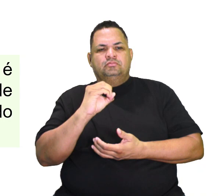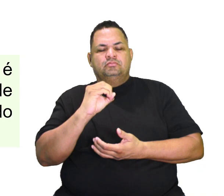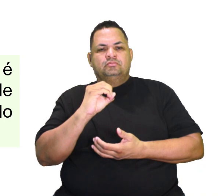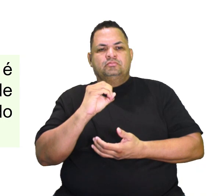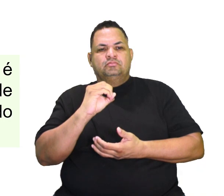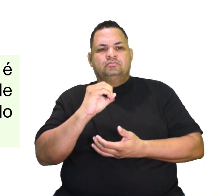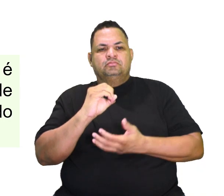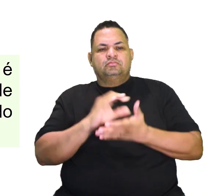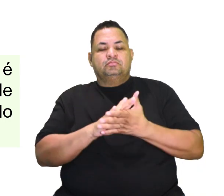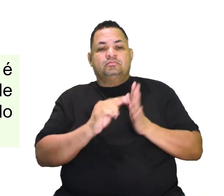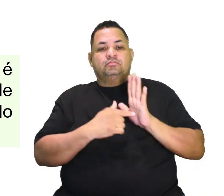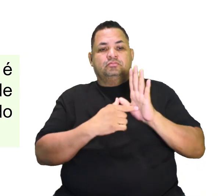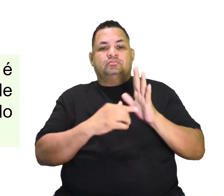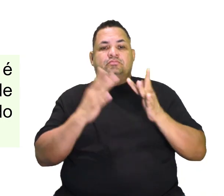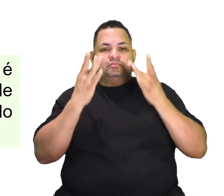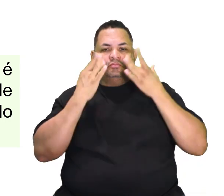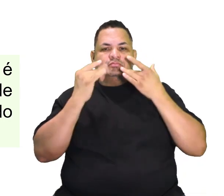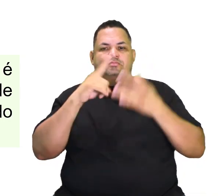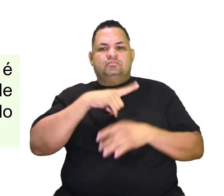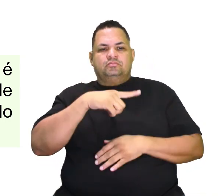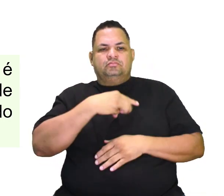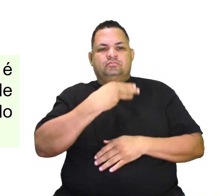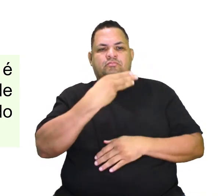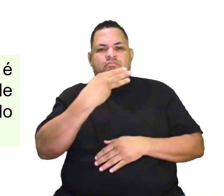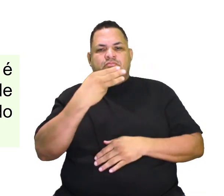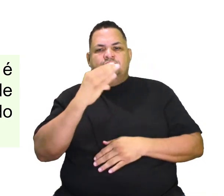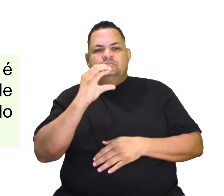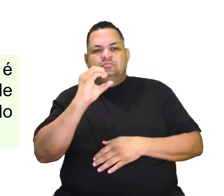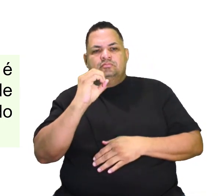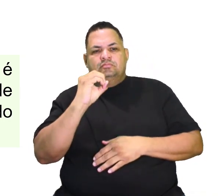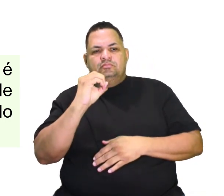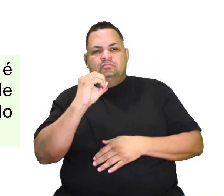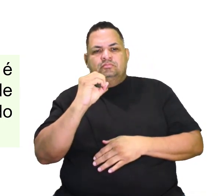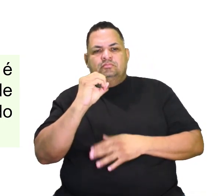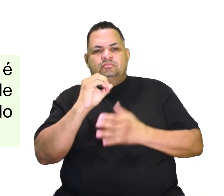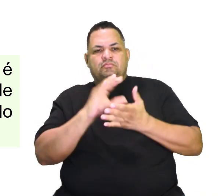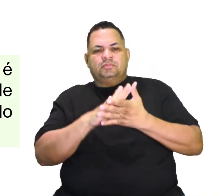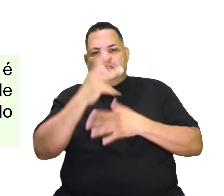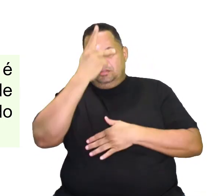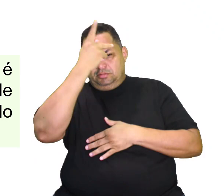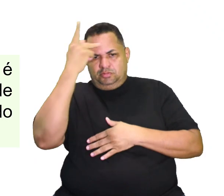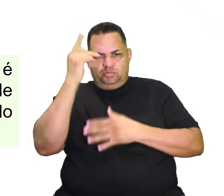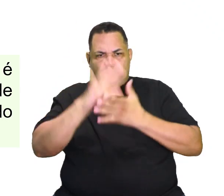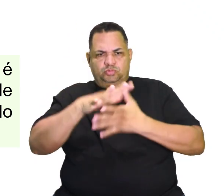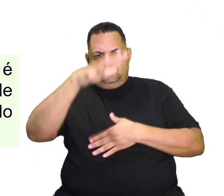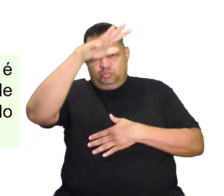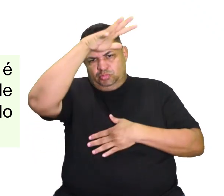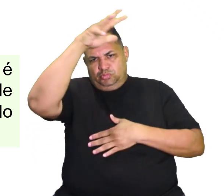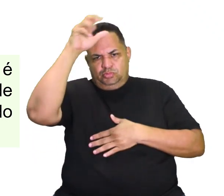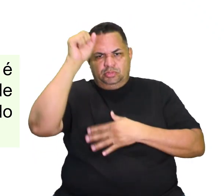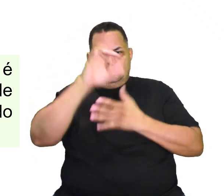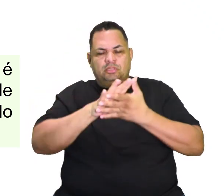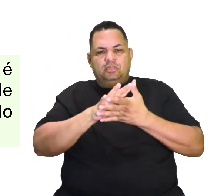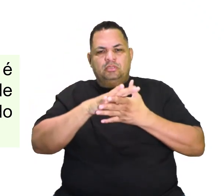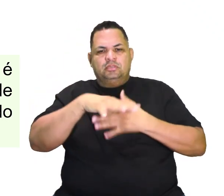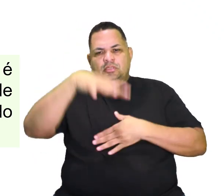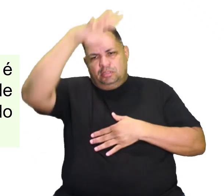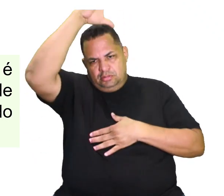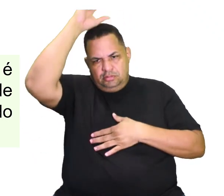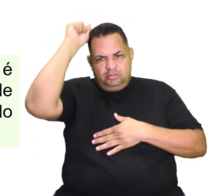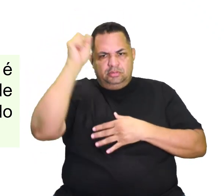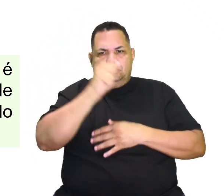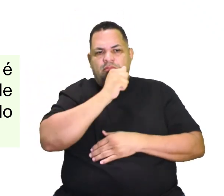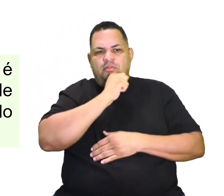A apresentação teatral conta com mais de 300 do estado do Acre, Amazonas, Amapá